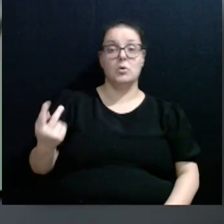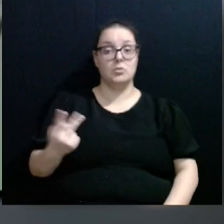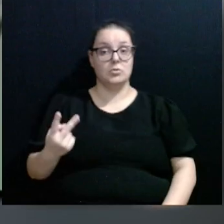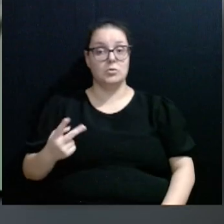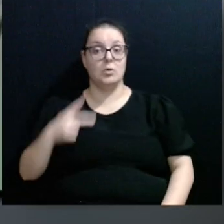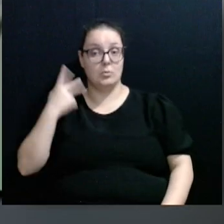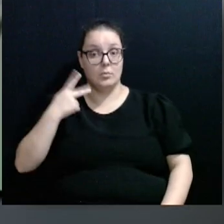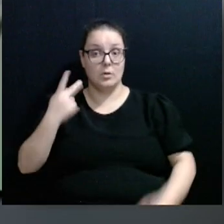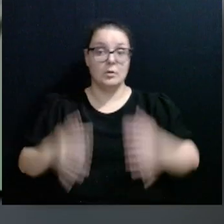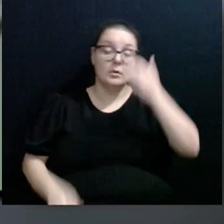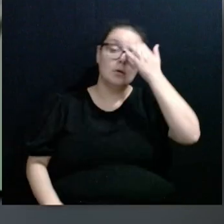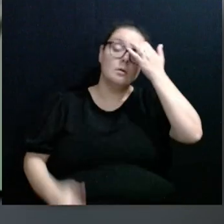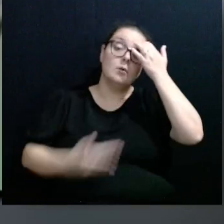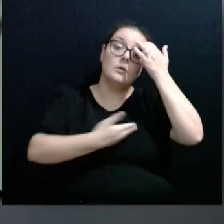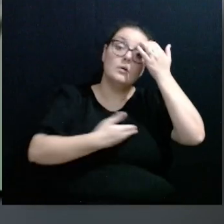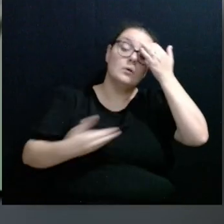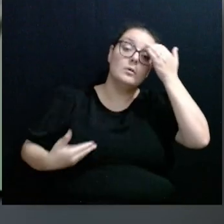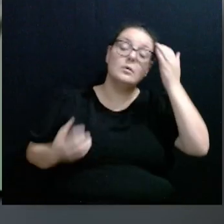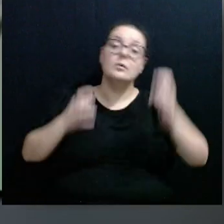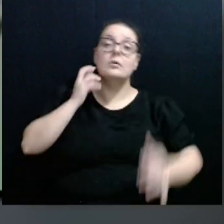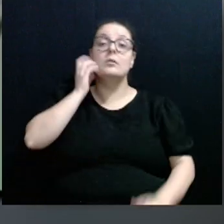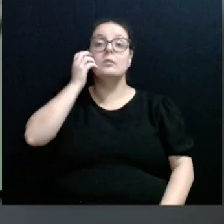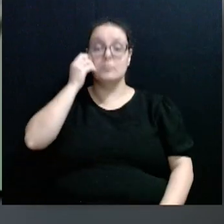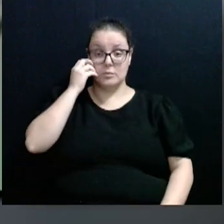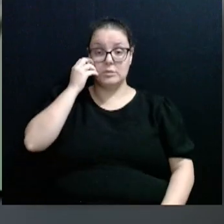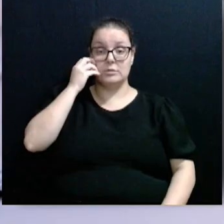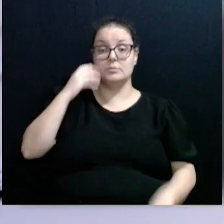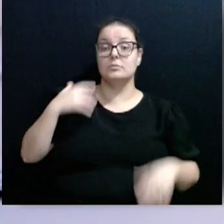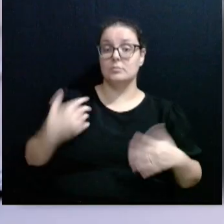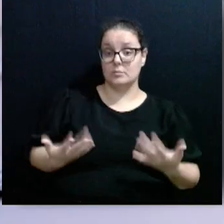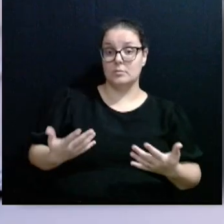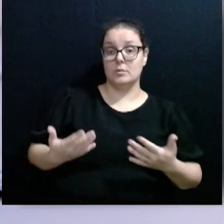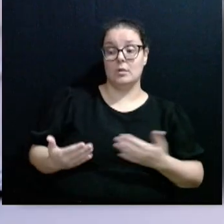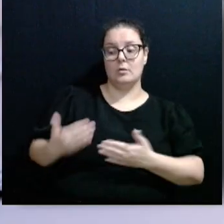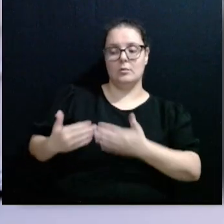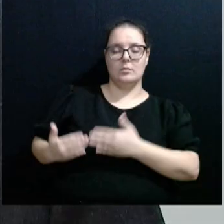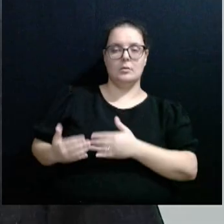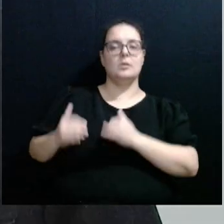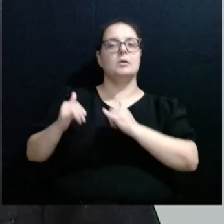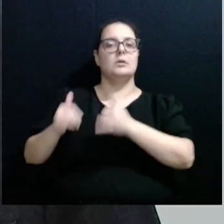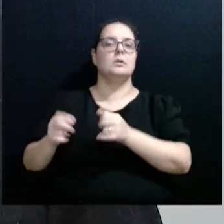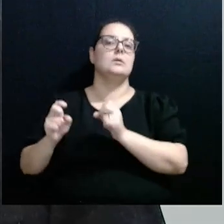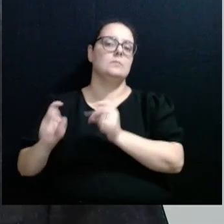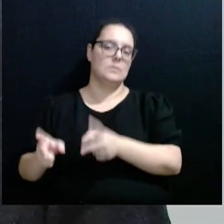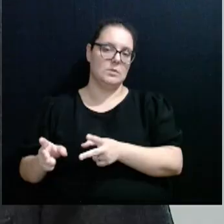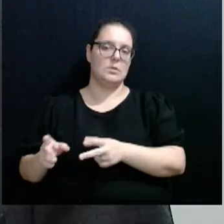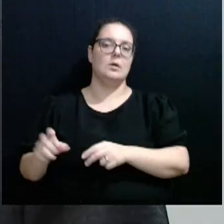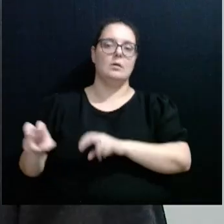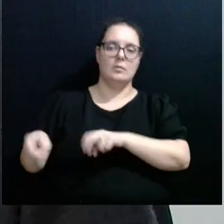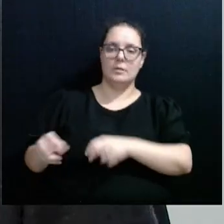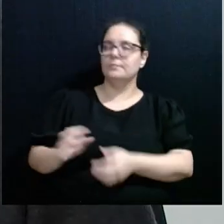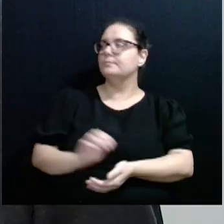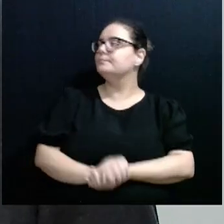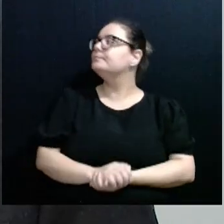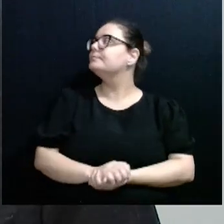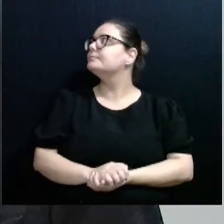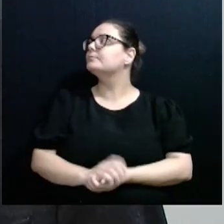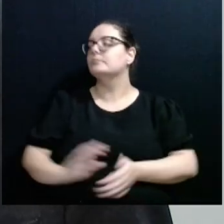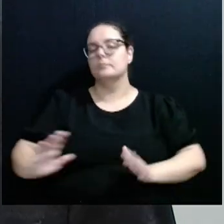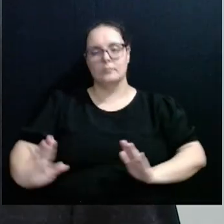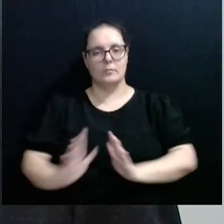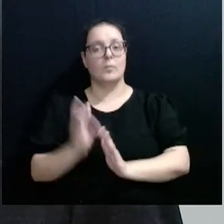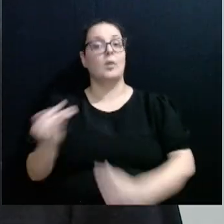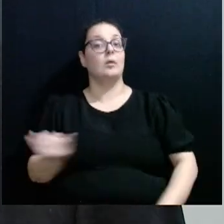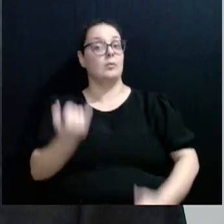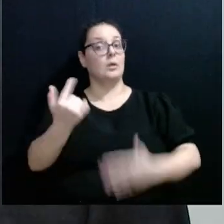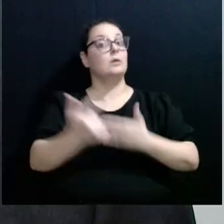para o governador Tarcísio de Freitas recuar e desistir de vender a fazenda. Essa frente cumpriu um importante papel, mas nós